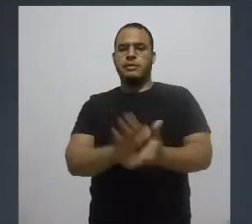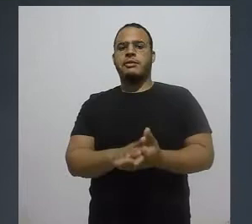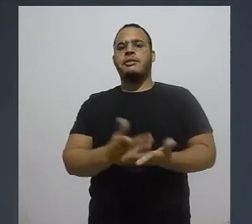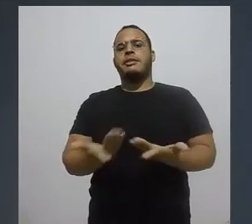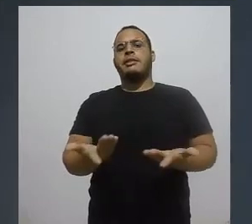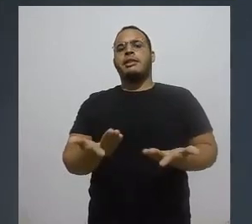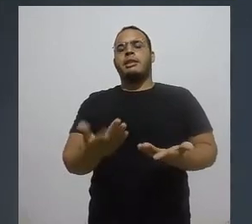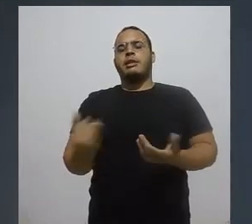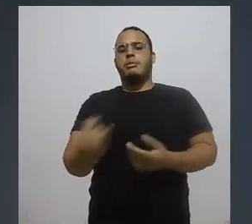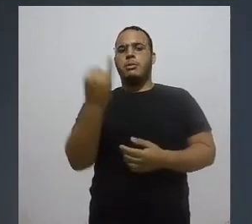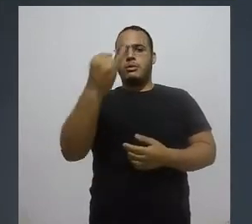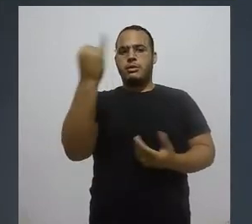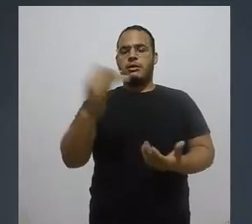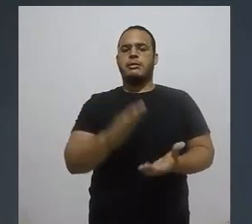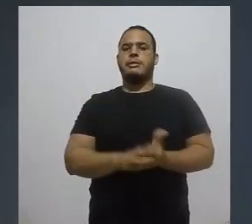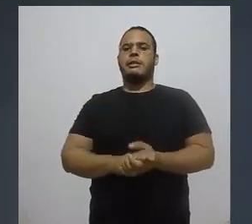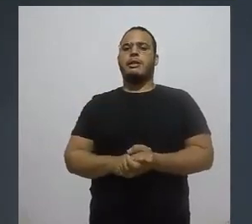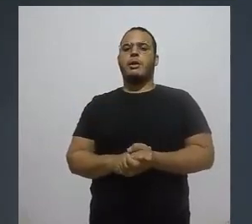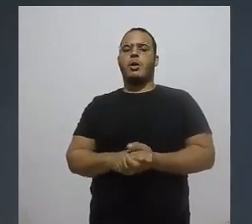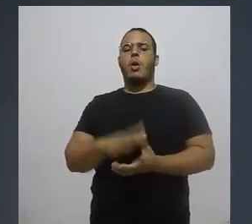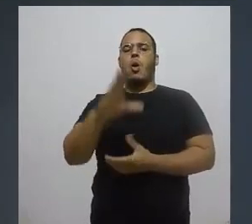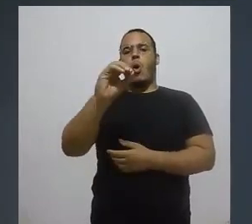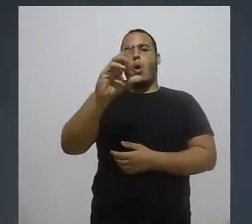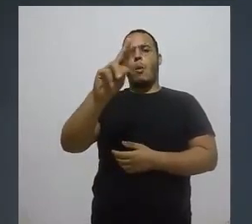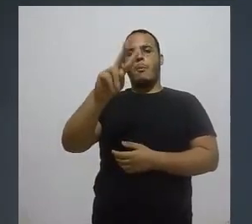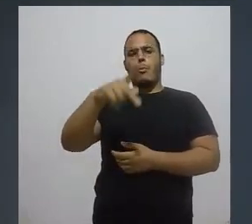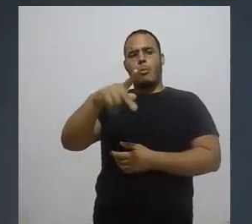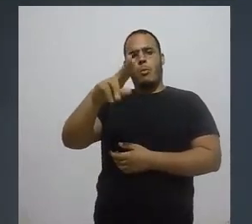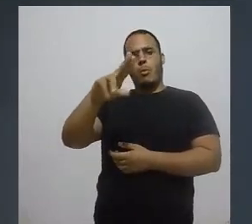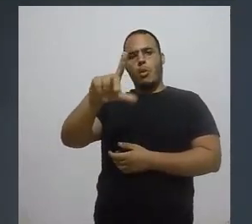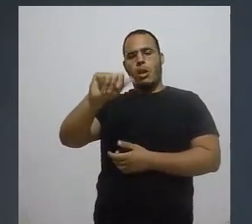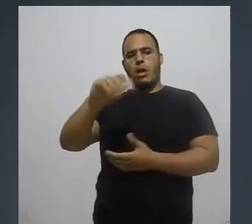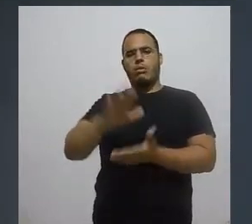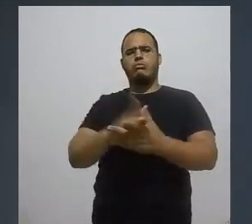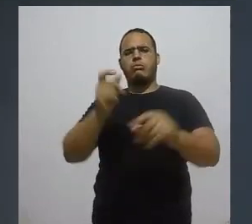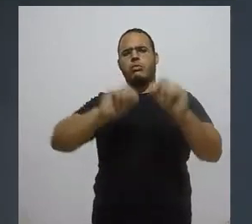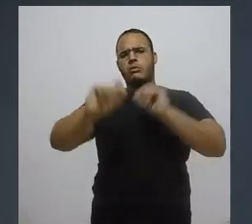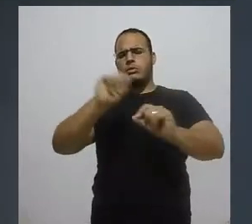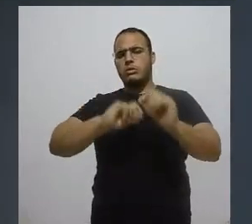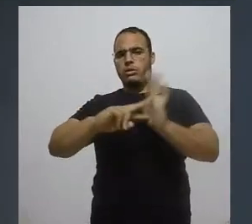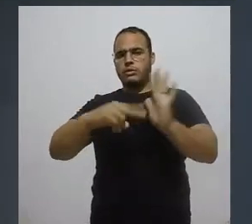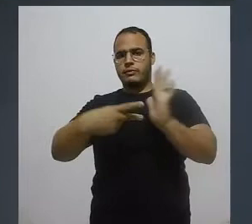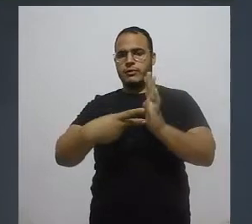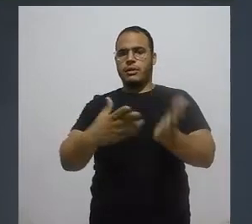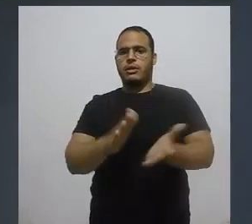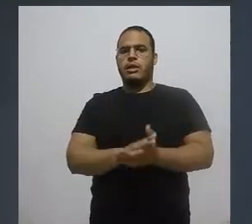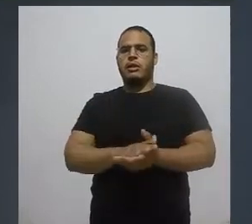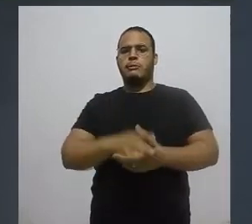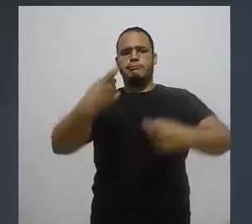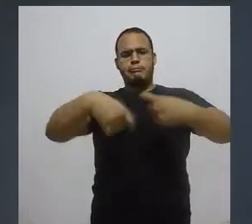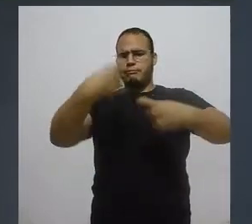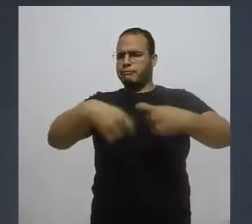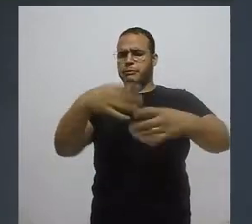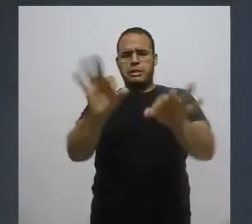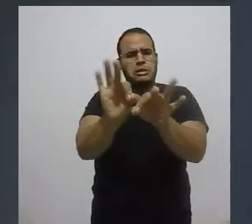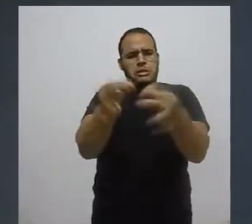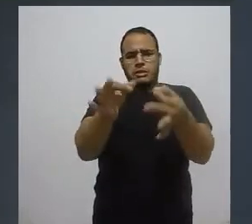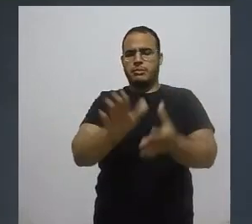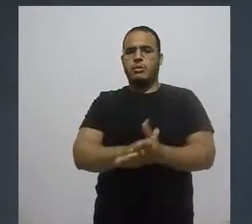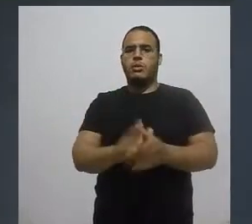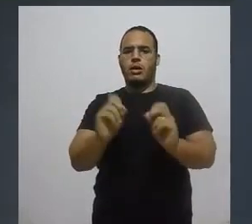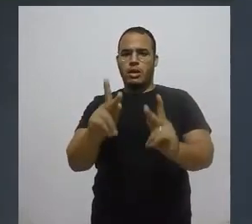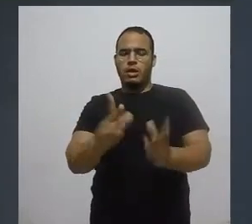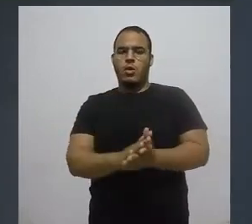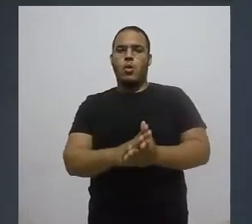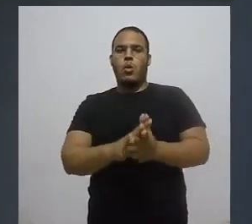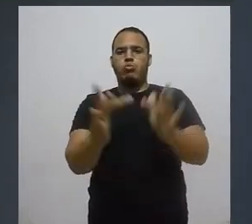conceito principal e importante é a cópula. O que seria a cópula? A cópula nada mais é do que a relação sexual, ok? O